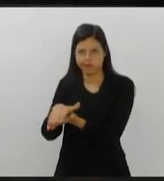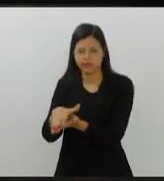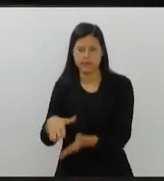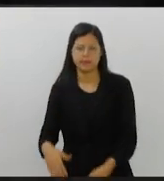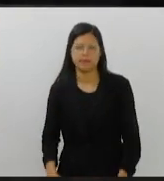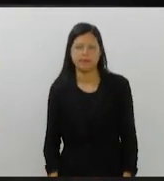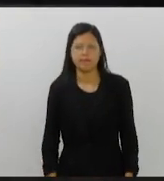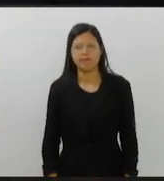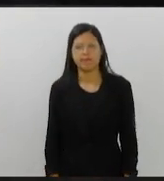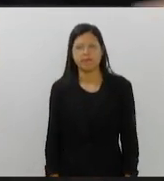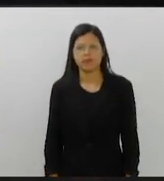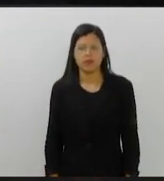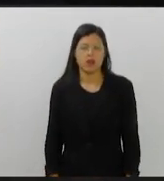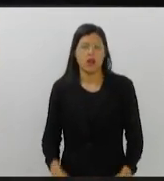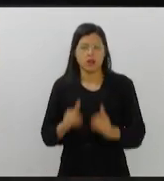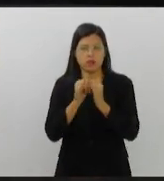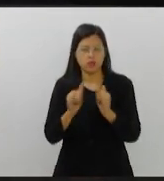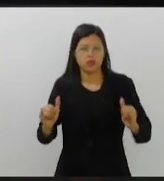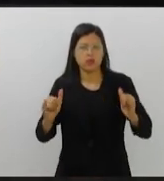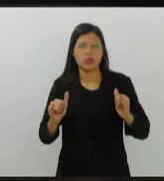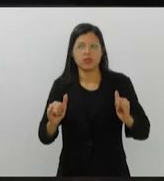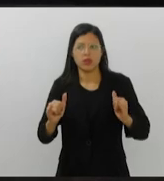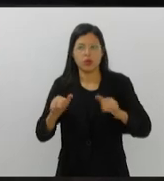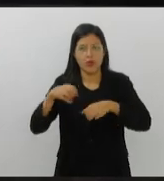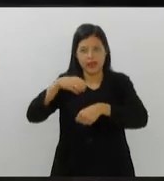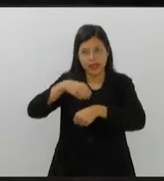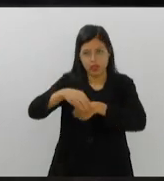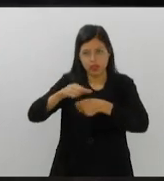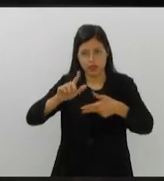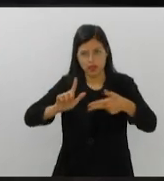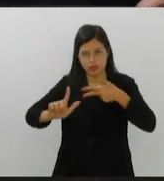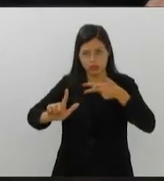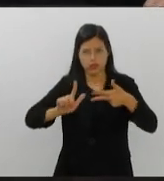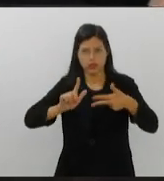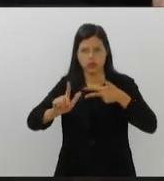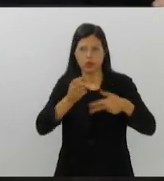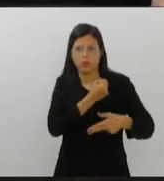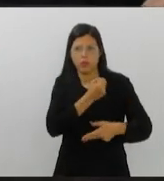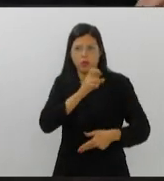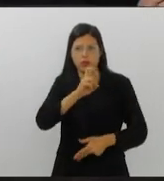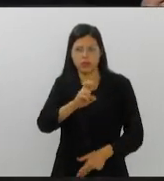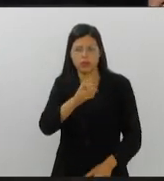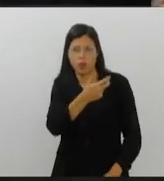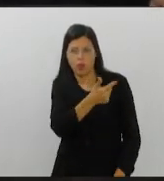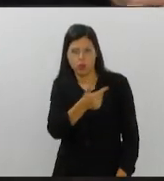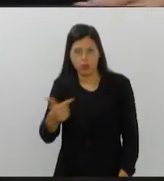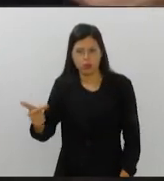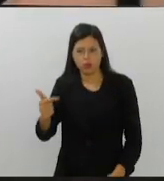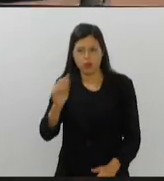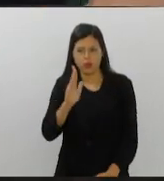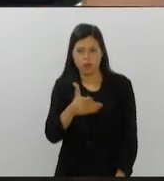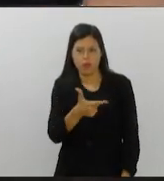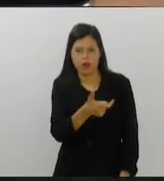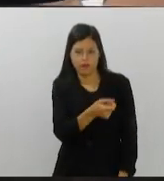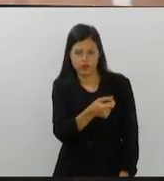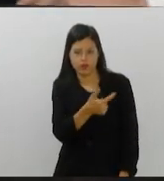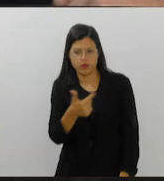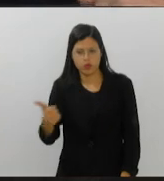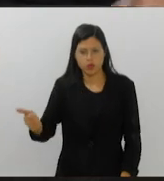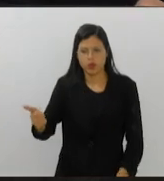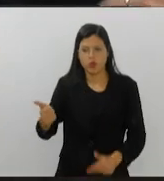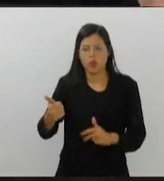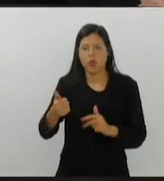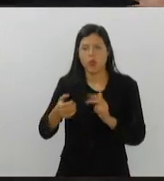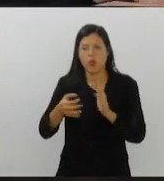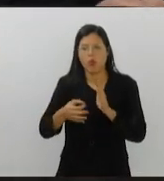promulgação. Anuncio indicação legislativa número 522 de 2021, de autoria do